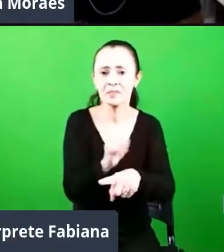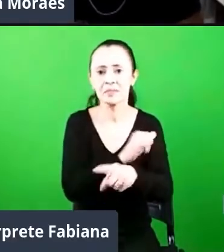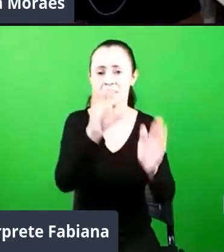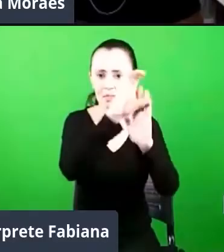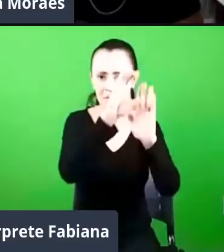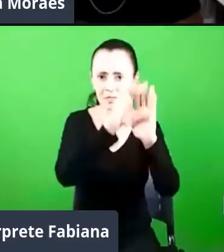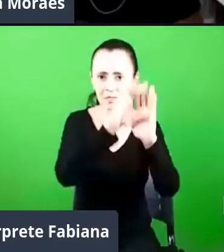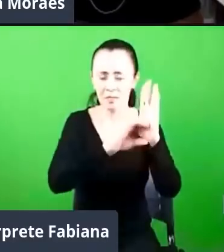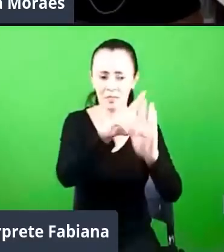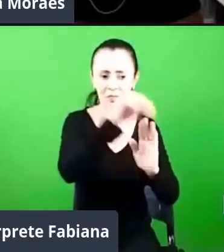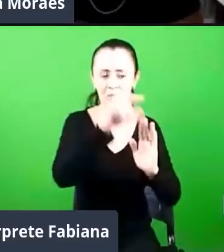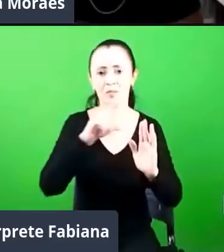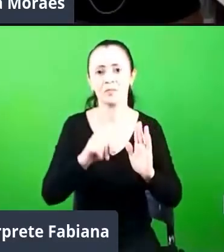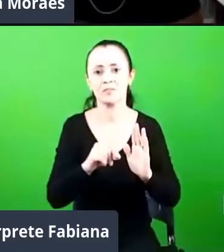momento?